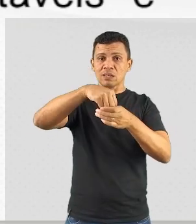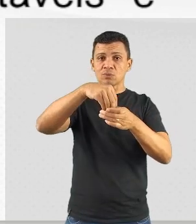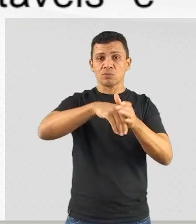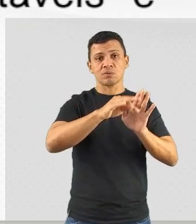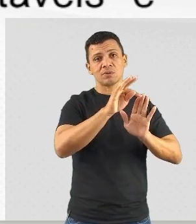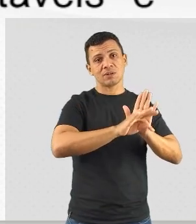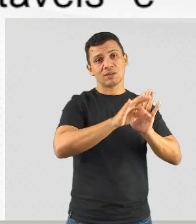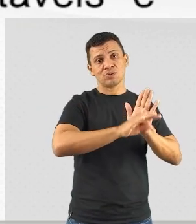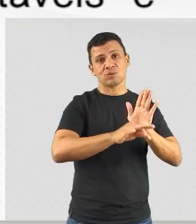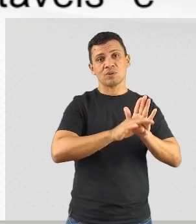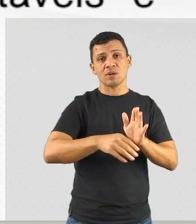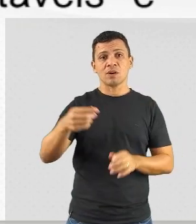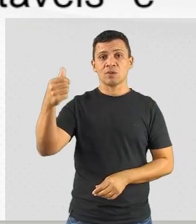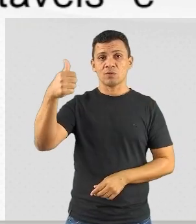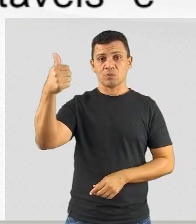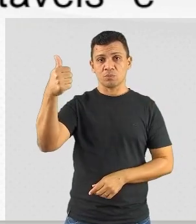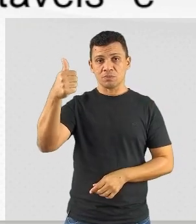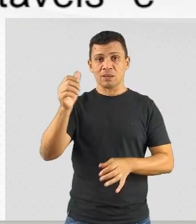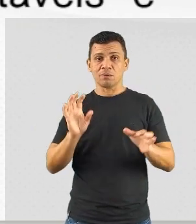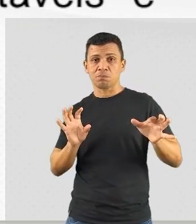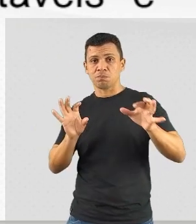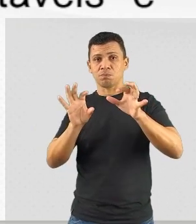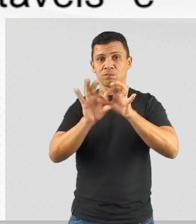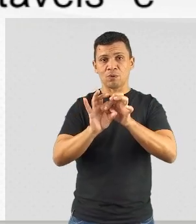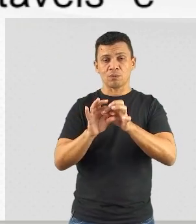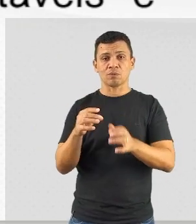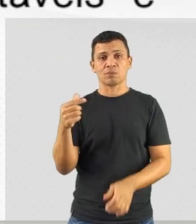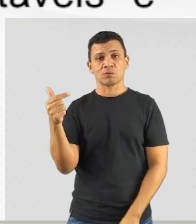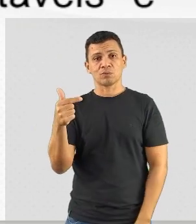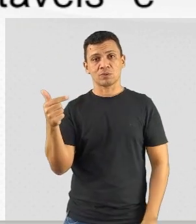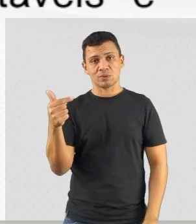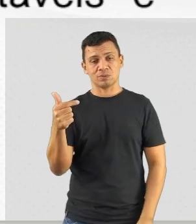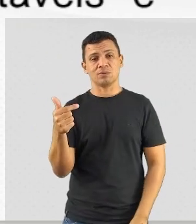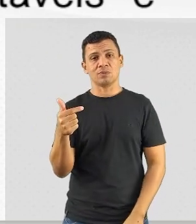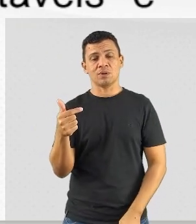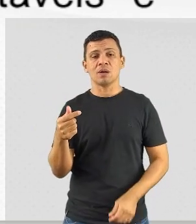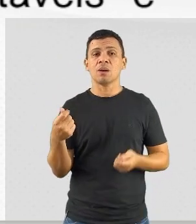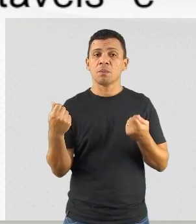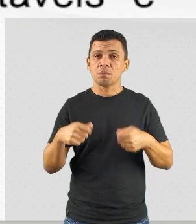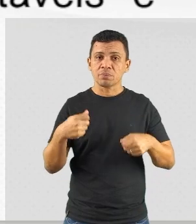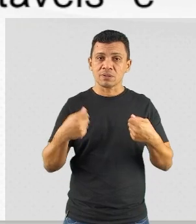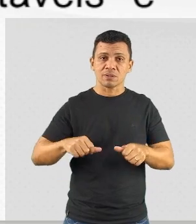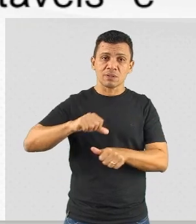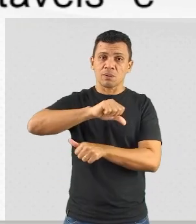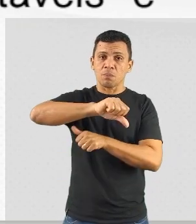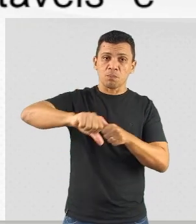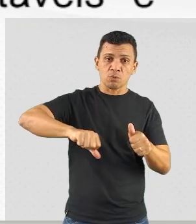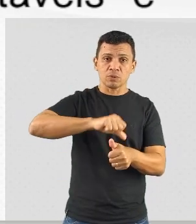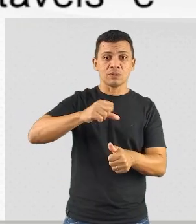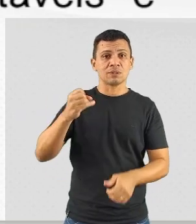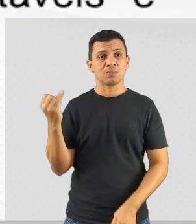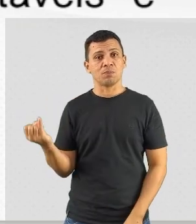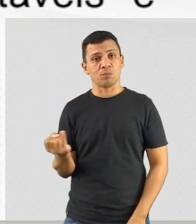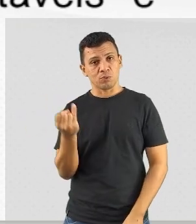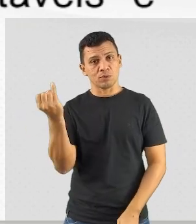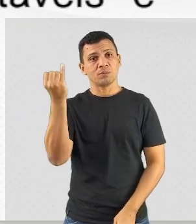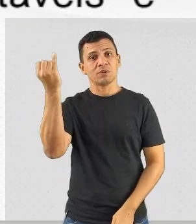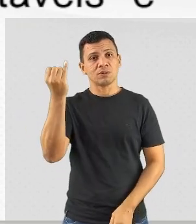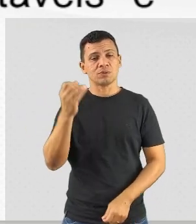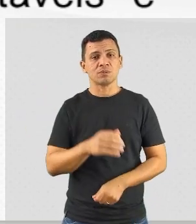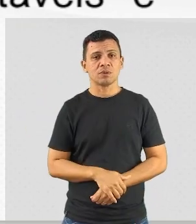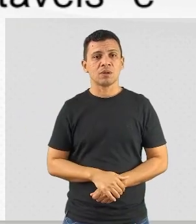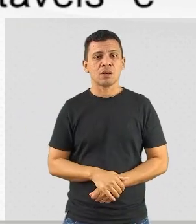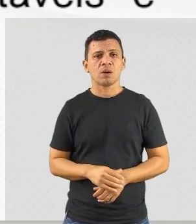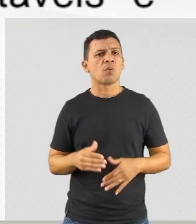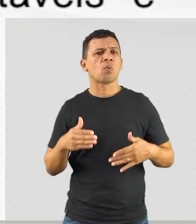que foi o primeiro período, a preservação do meio ambiente e a necessidade de mudanças significativas. Quais seriam essas